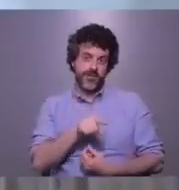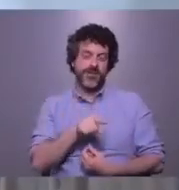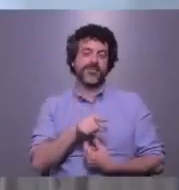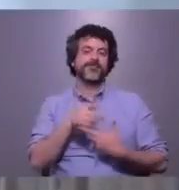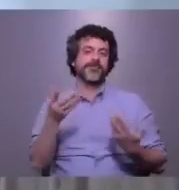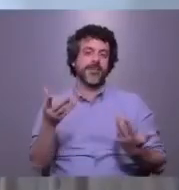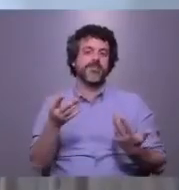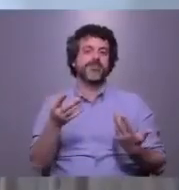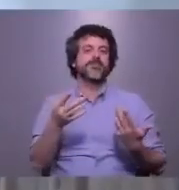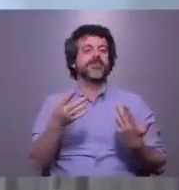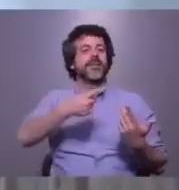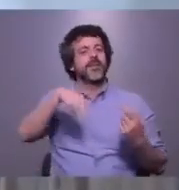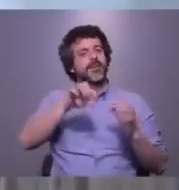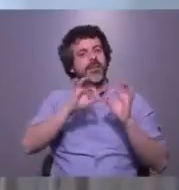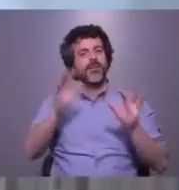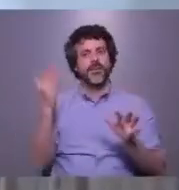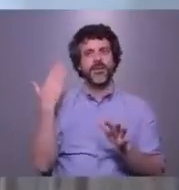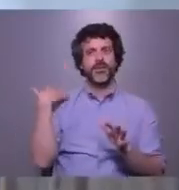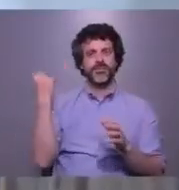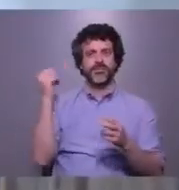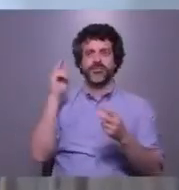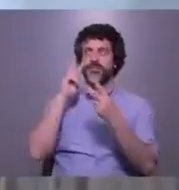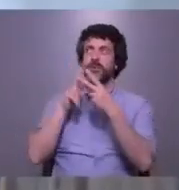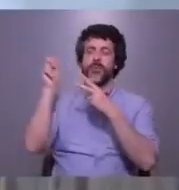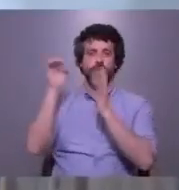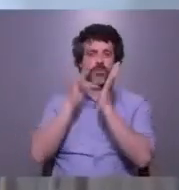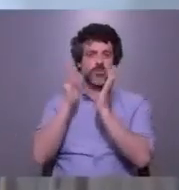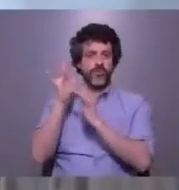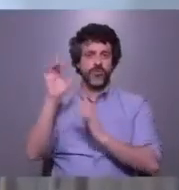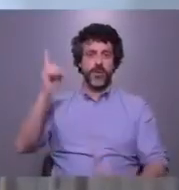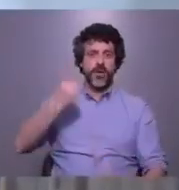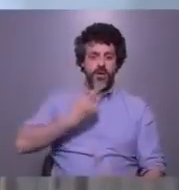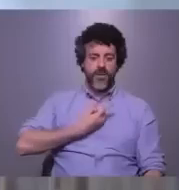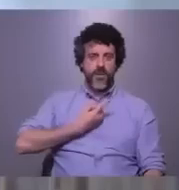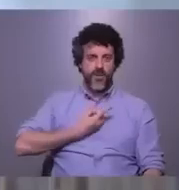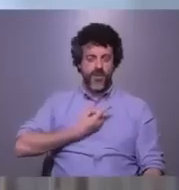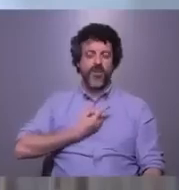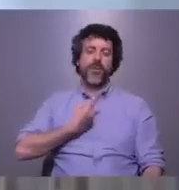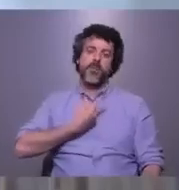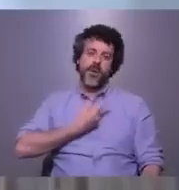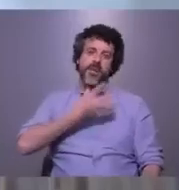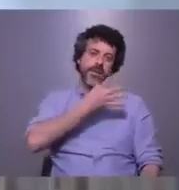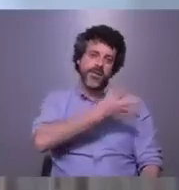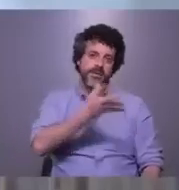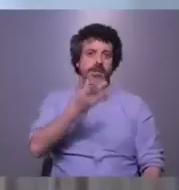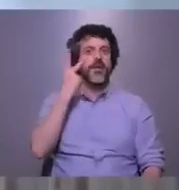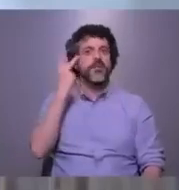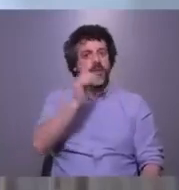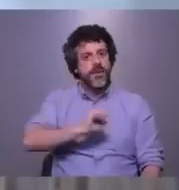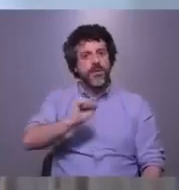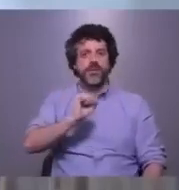ao encontro com Jesus e sermos enviados a testemunhar a sua presença nas nossas vidas.